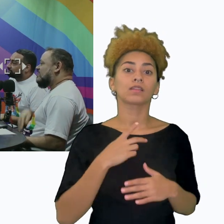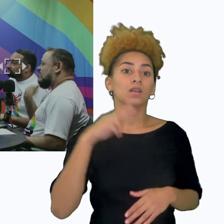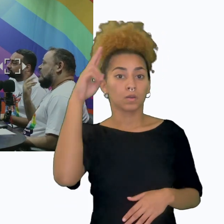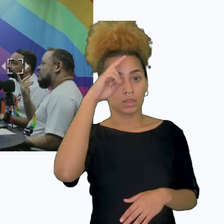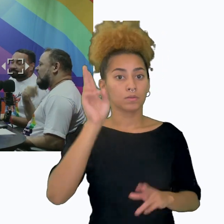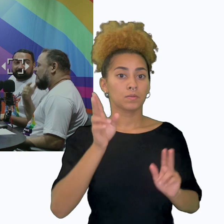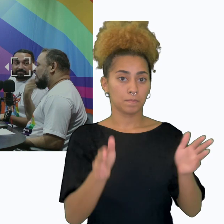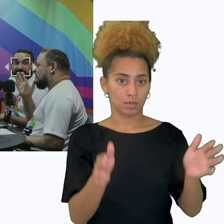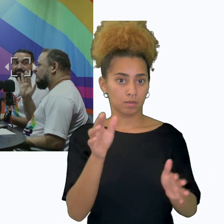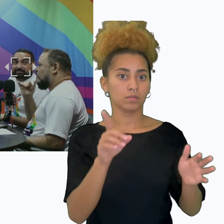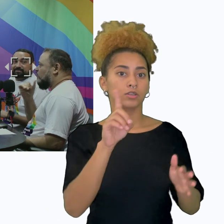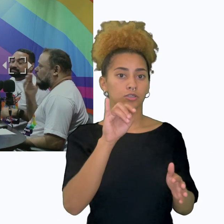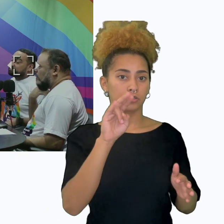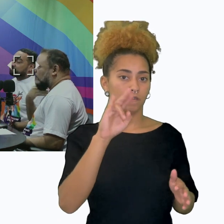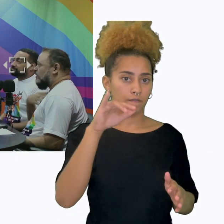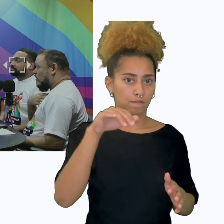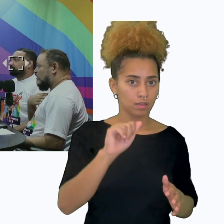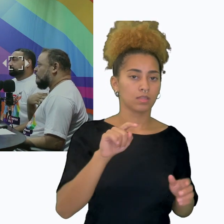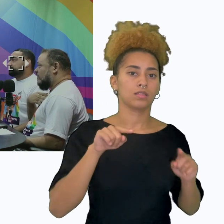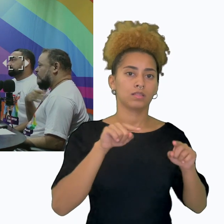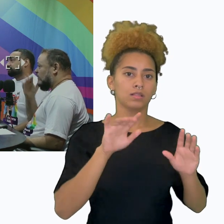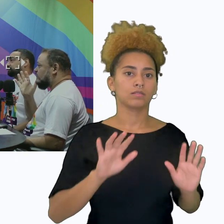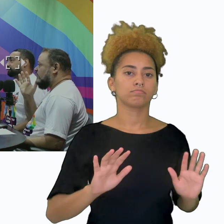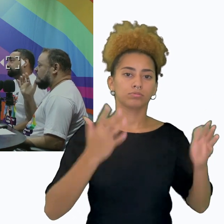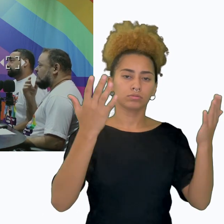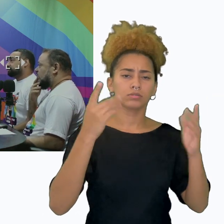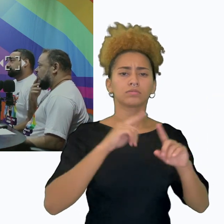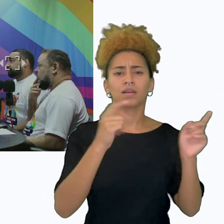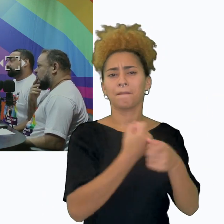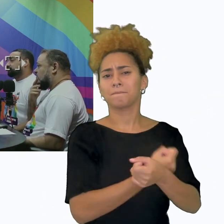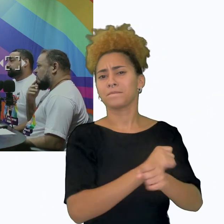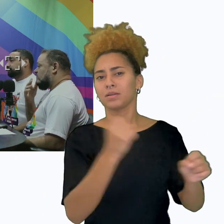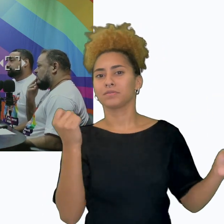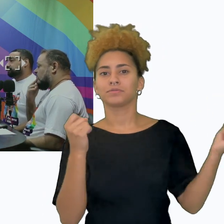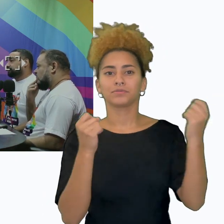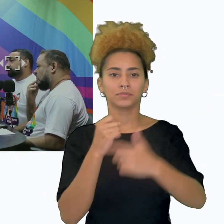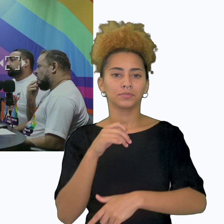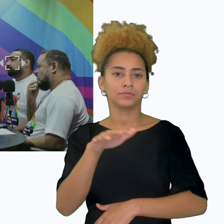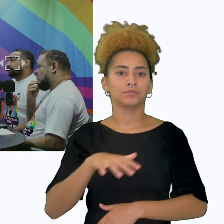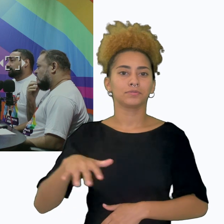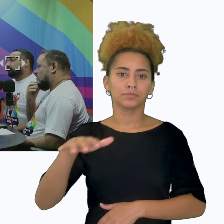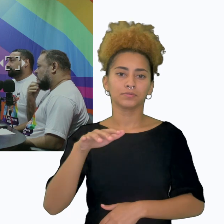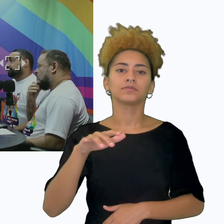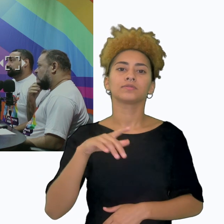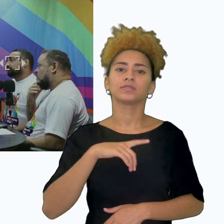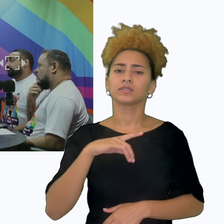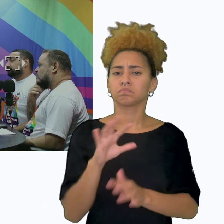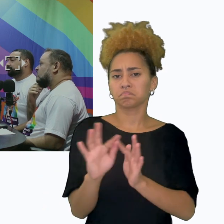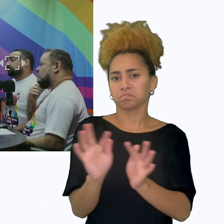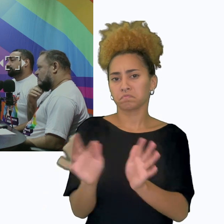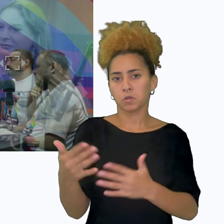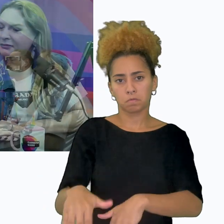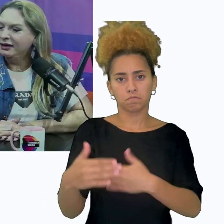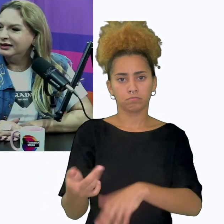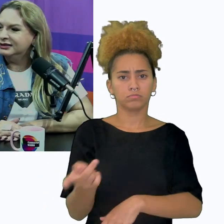Mas pouco- assim, eu lembro da época da Divine, porque o primeiro lugar que eu fui também Pois foi a ela Divine. já foi Miss Era Gay, muito maior do que a sabe? Márcia Ópera, ela. É. A Márcia Ópera